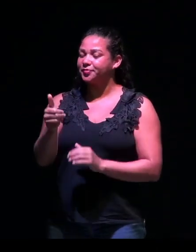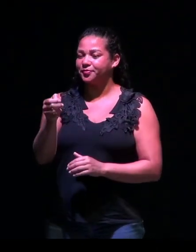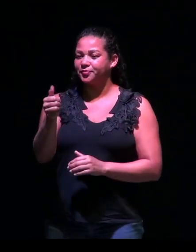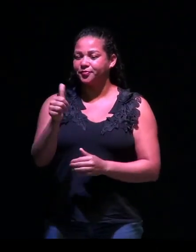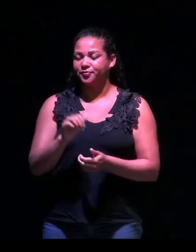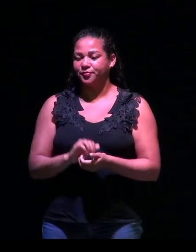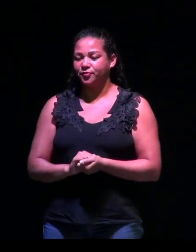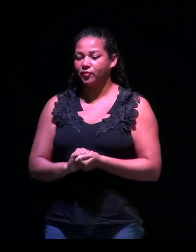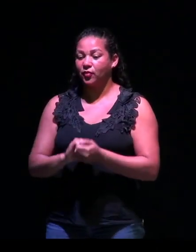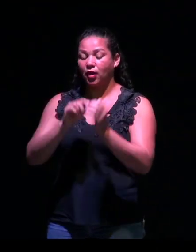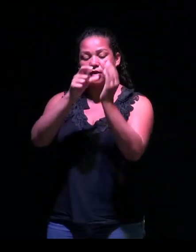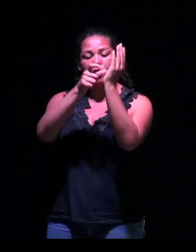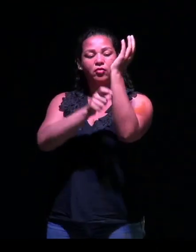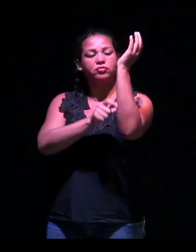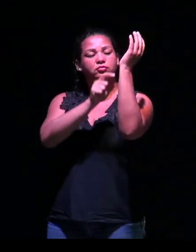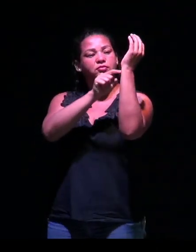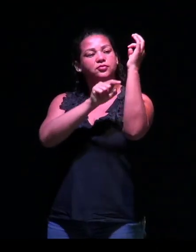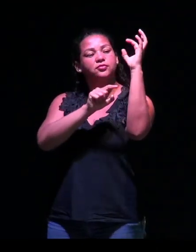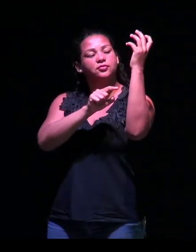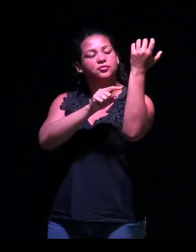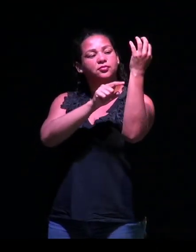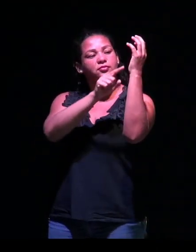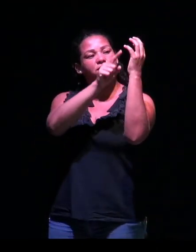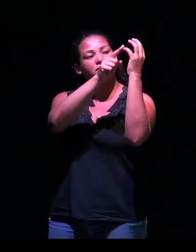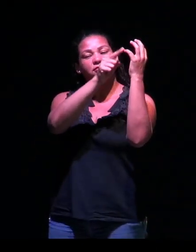refere a oliveira,